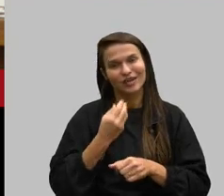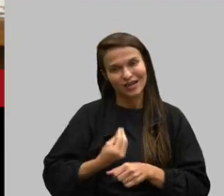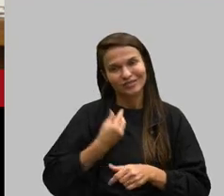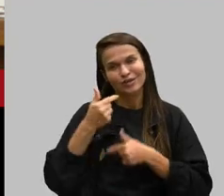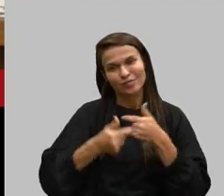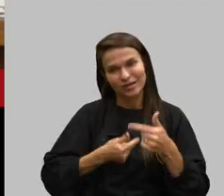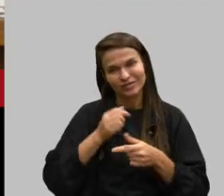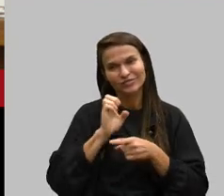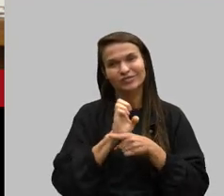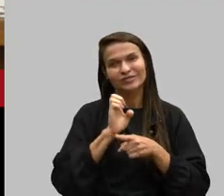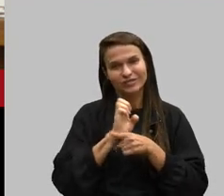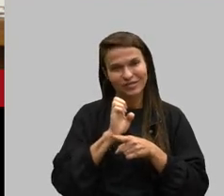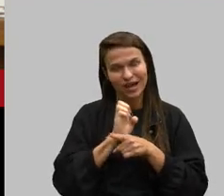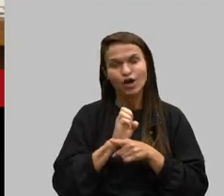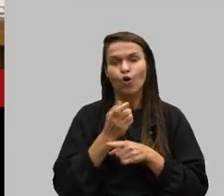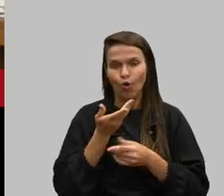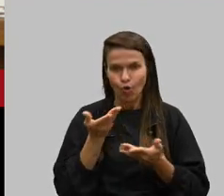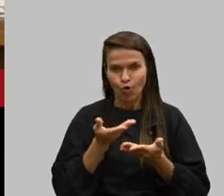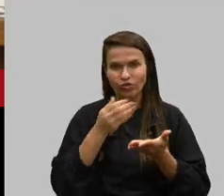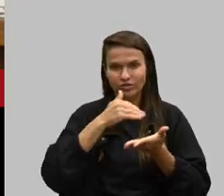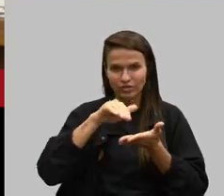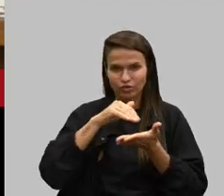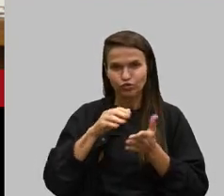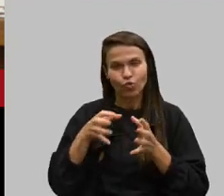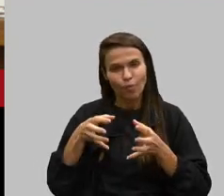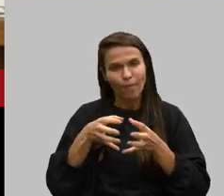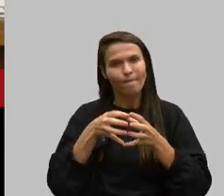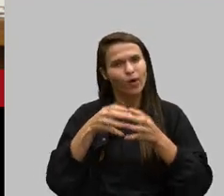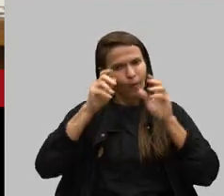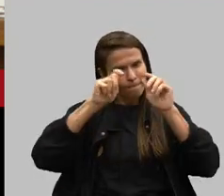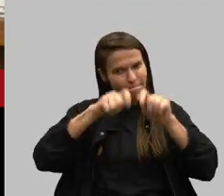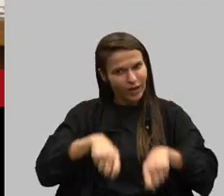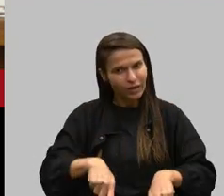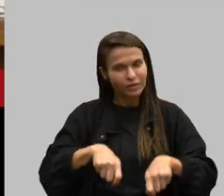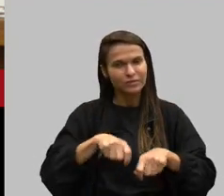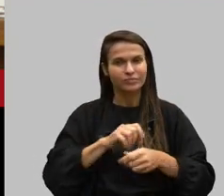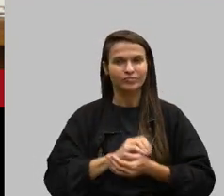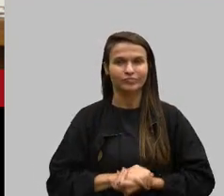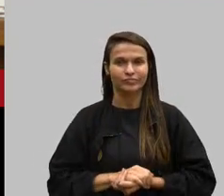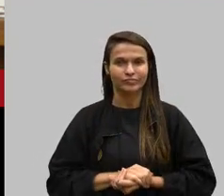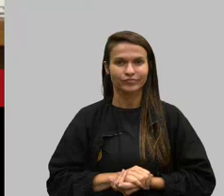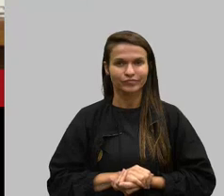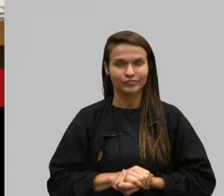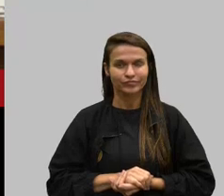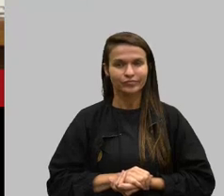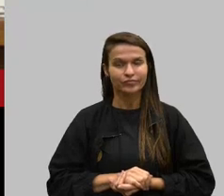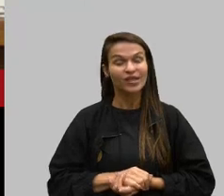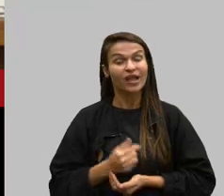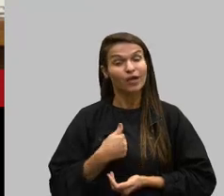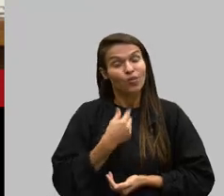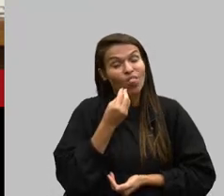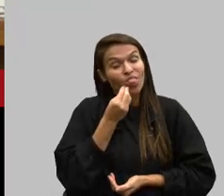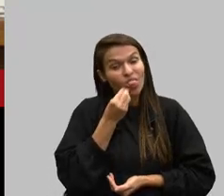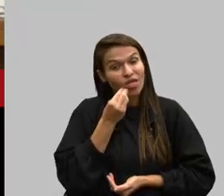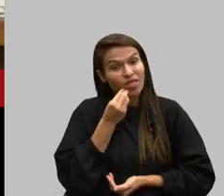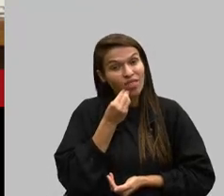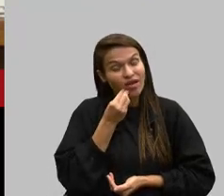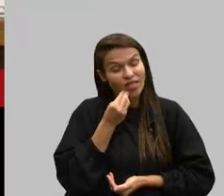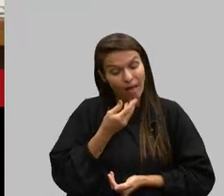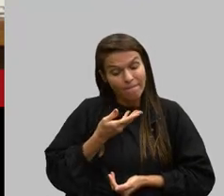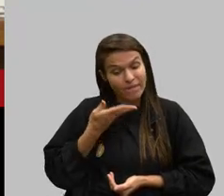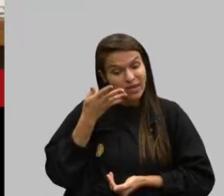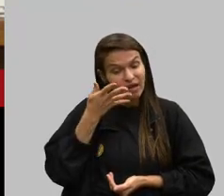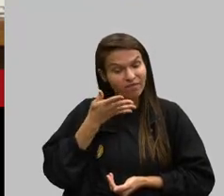é o nosso secretário adjunto junto com uma equipe muito competente e aí eu tentei na minha fala